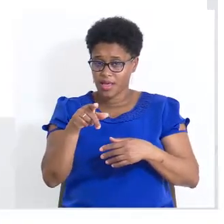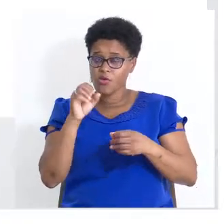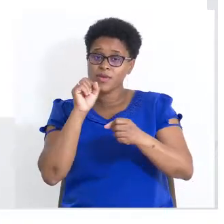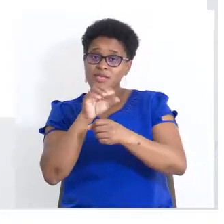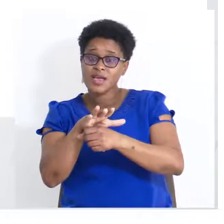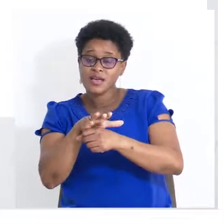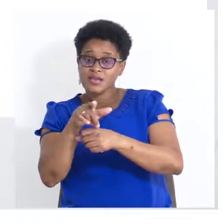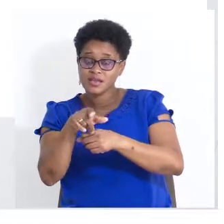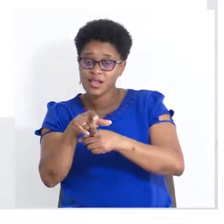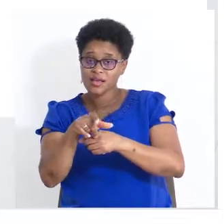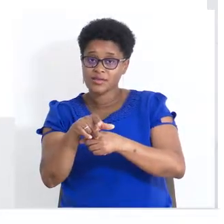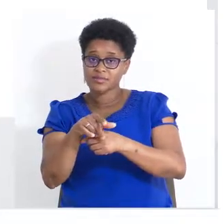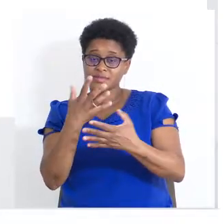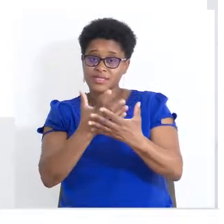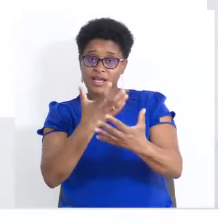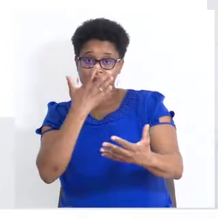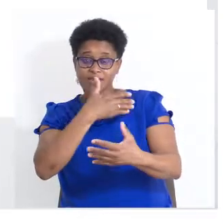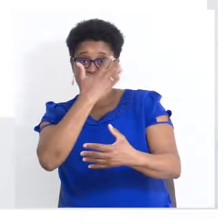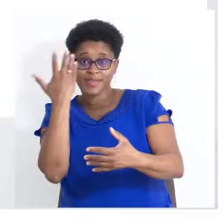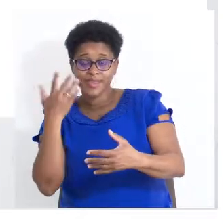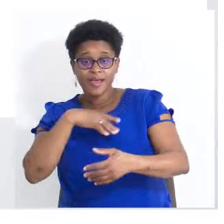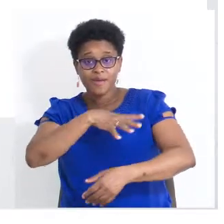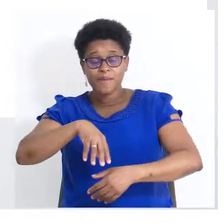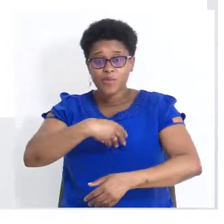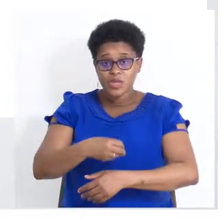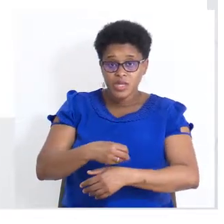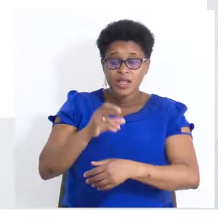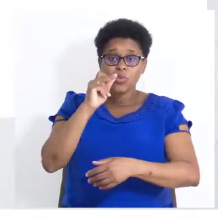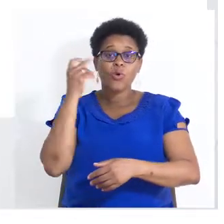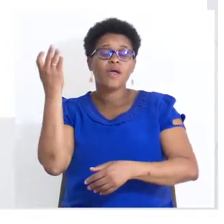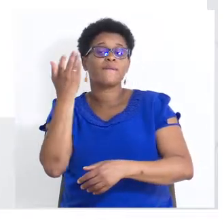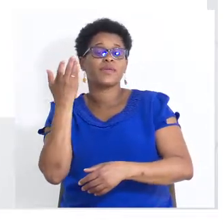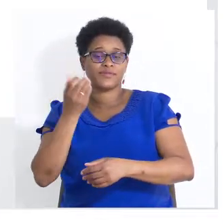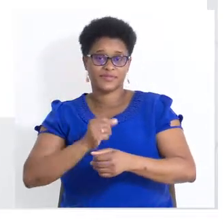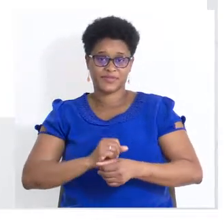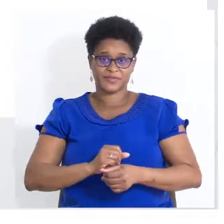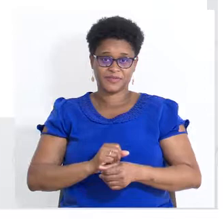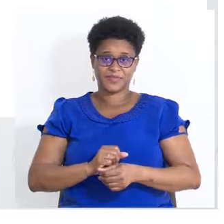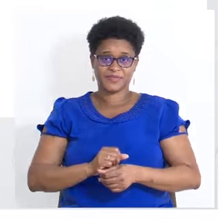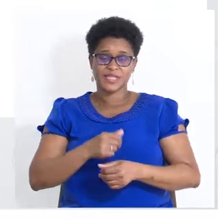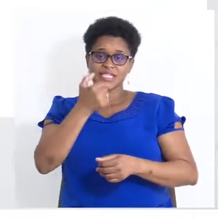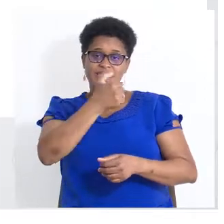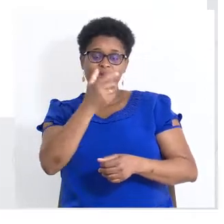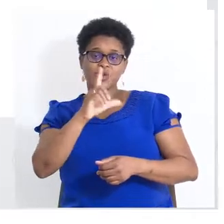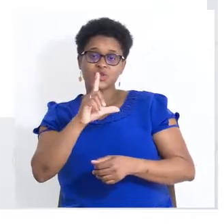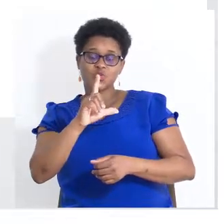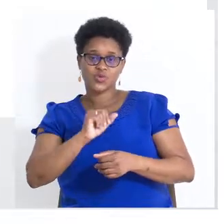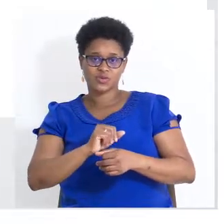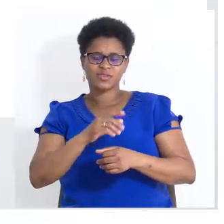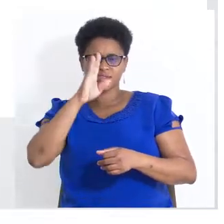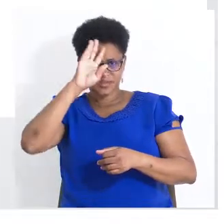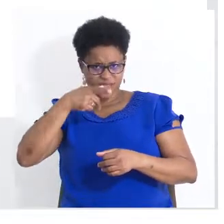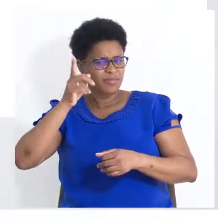mensagem destacada, Dia Mundial do Ambiente, 5 de